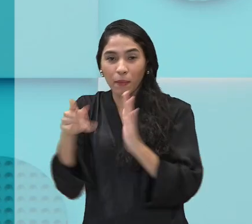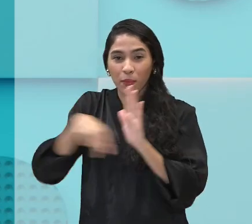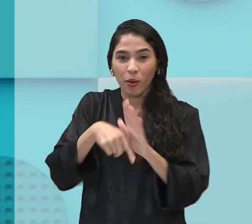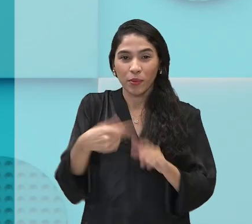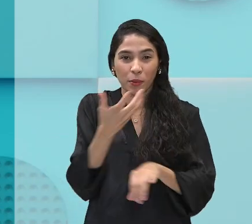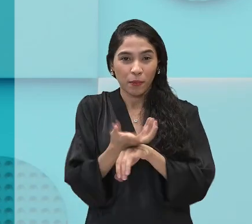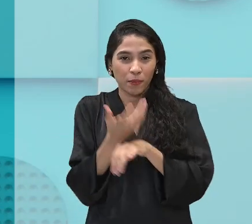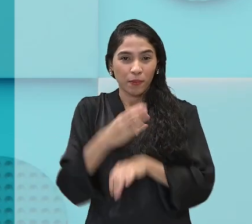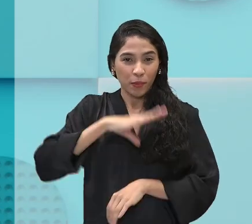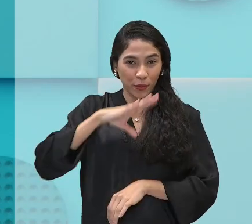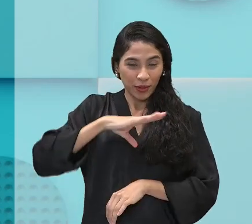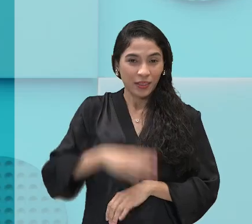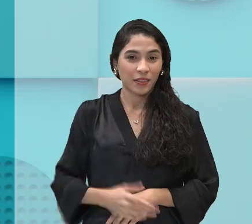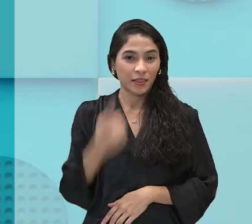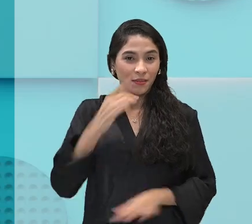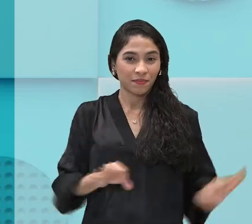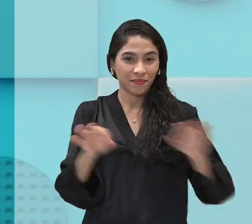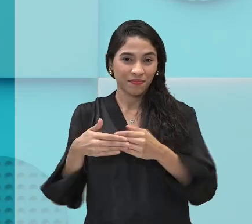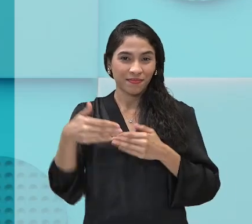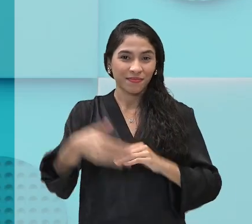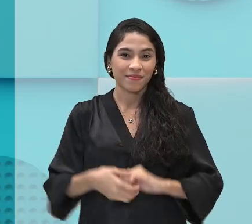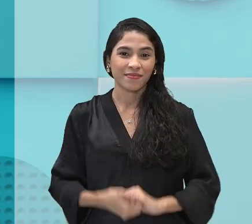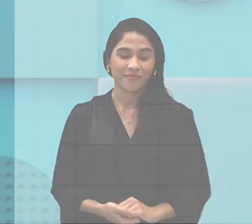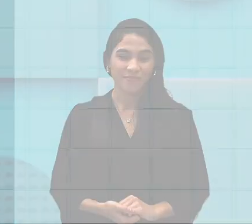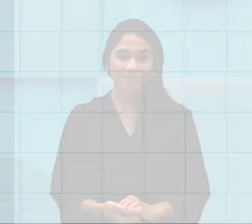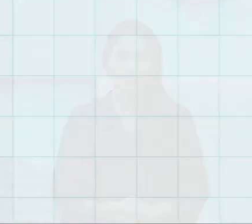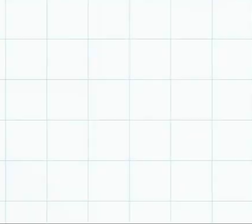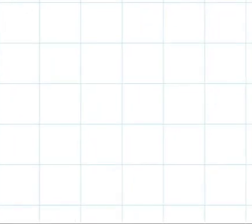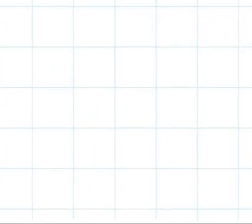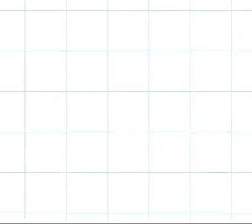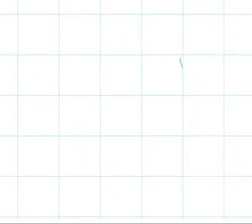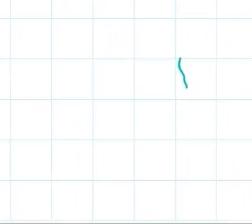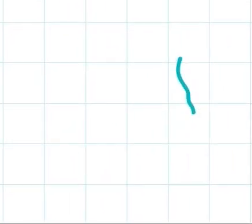coisa para ver aí em nossa aula, então vamos a ela.